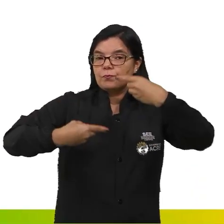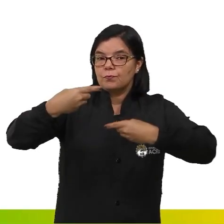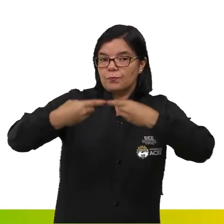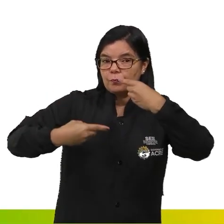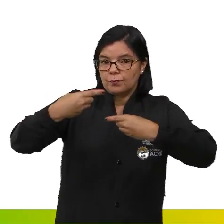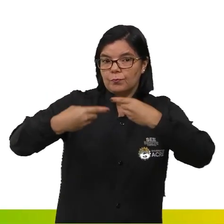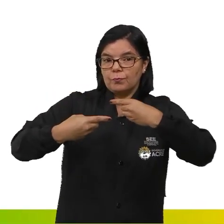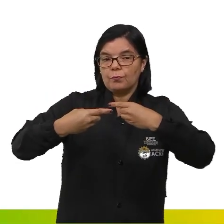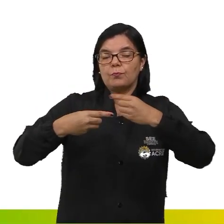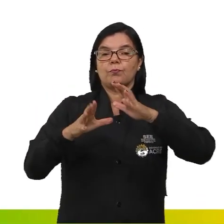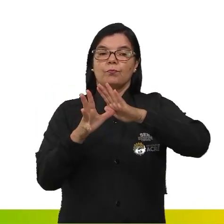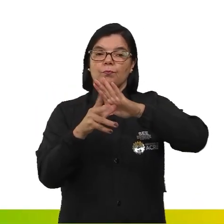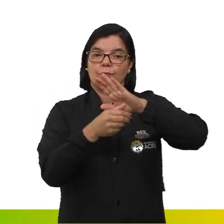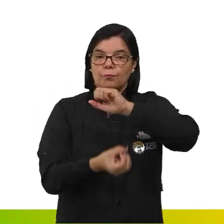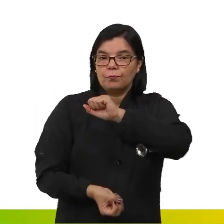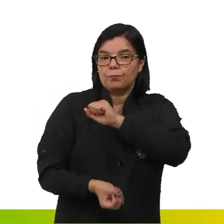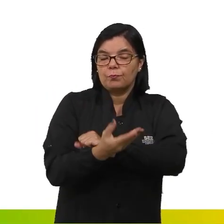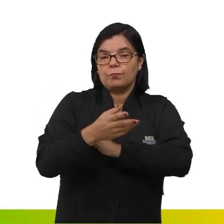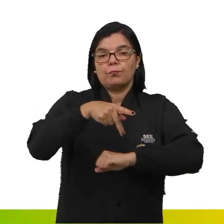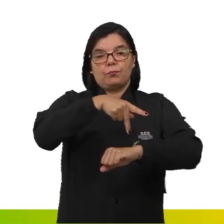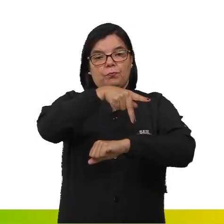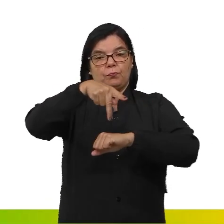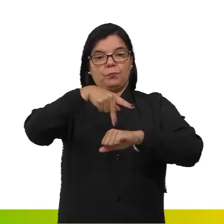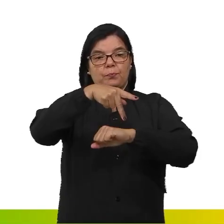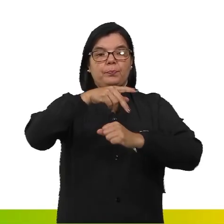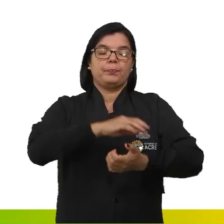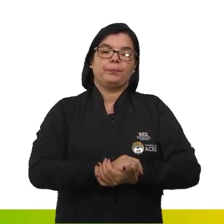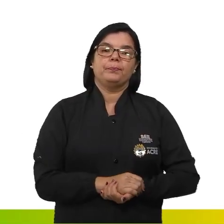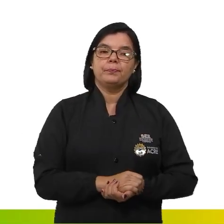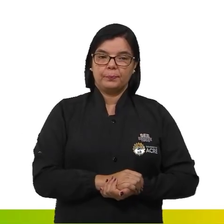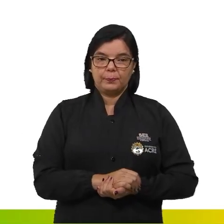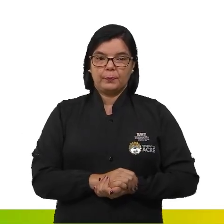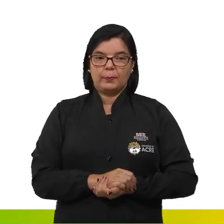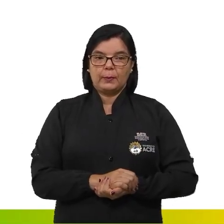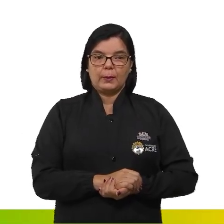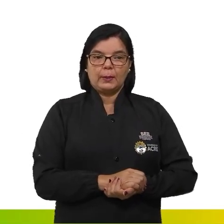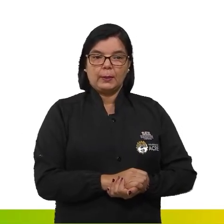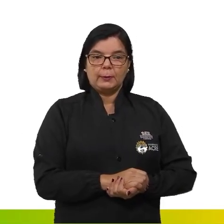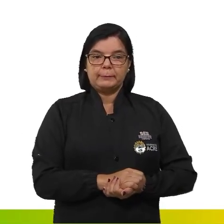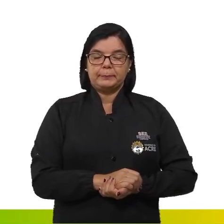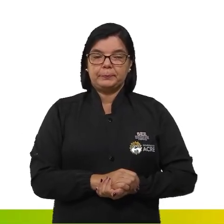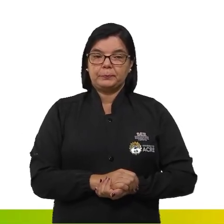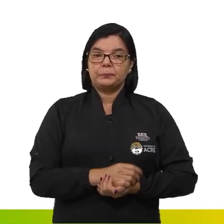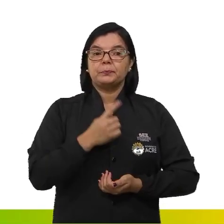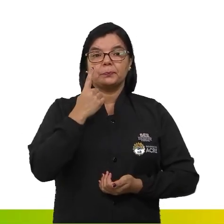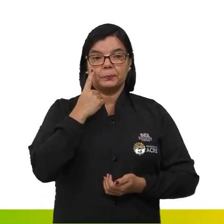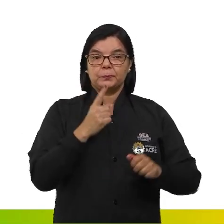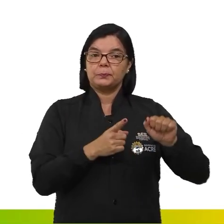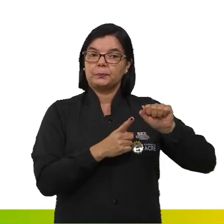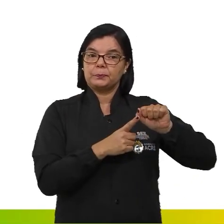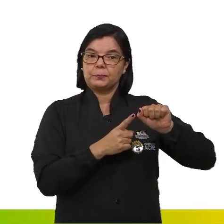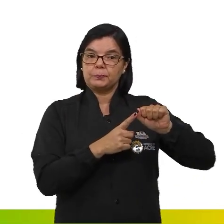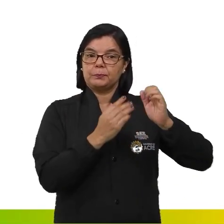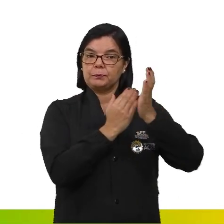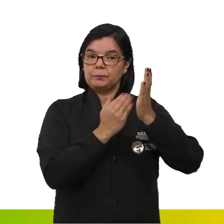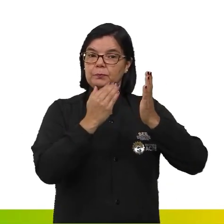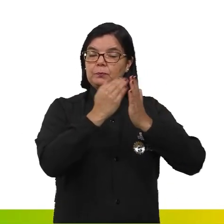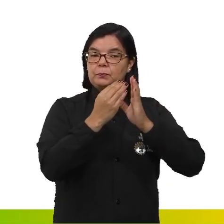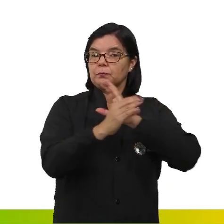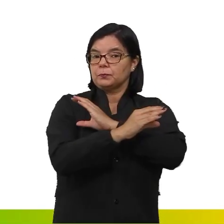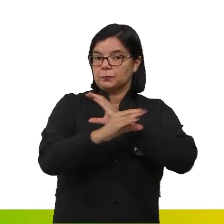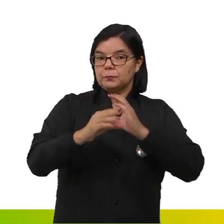política direta da corrupção sistemática em um país? Aí nós temos letra A, aumento